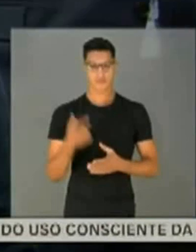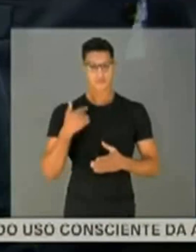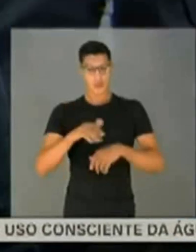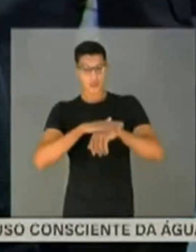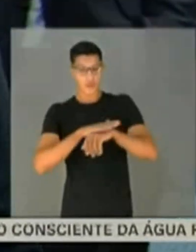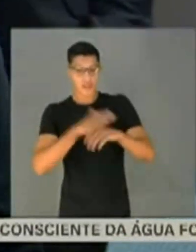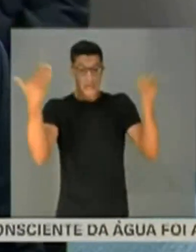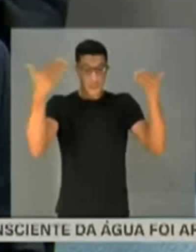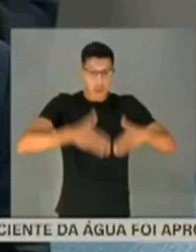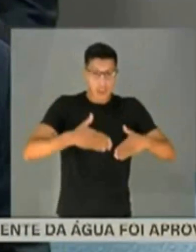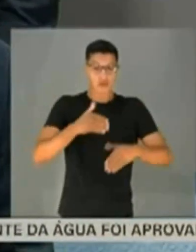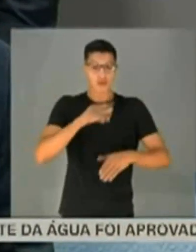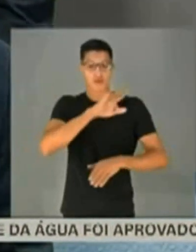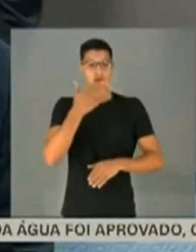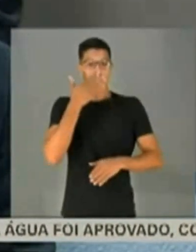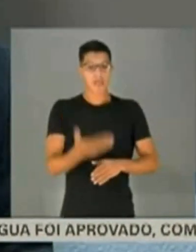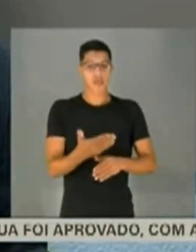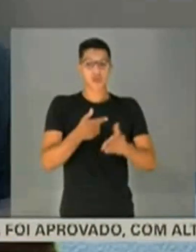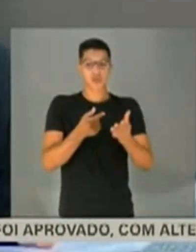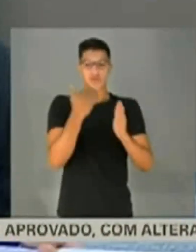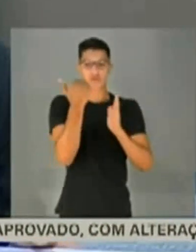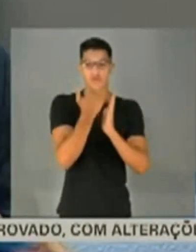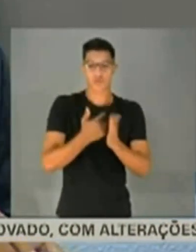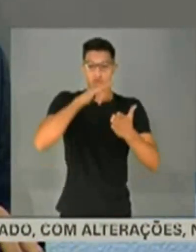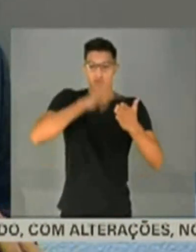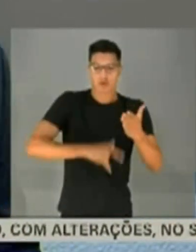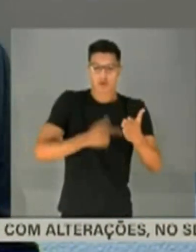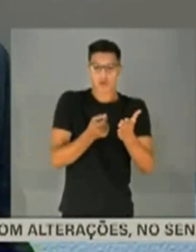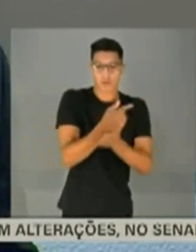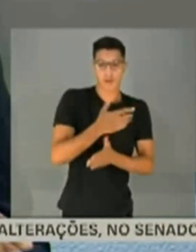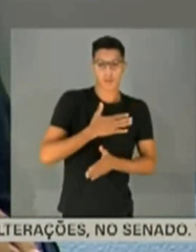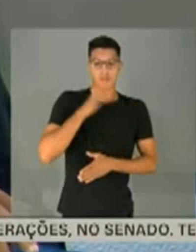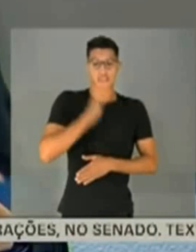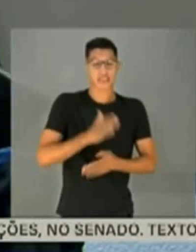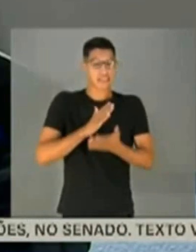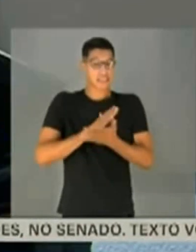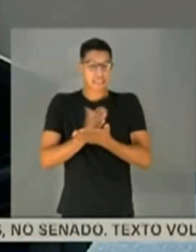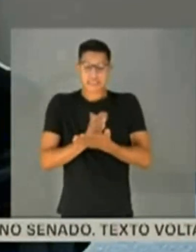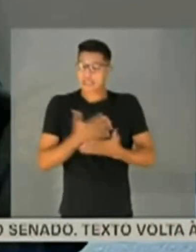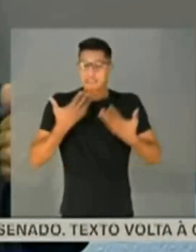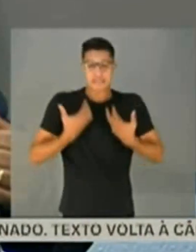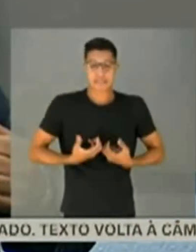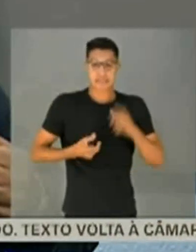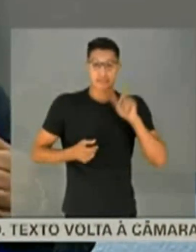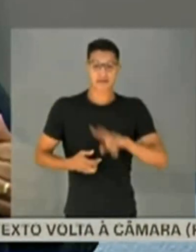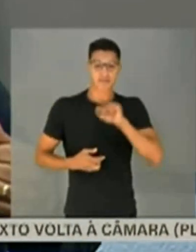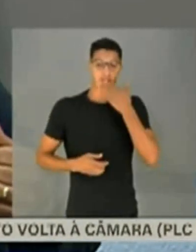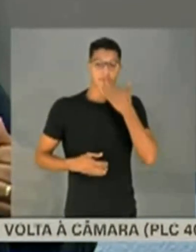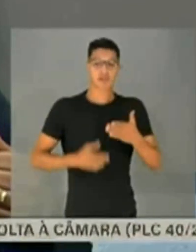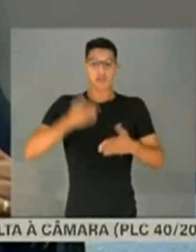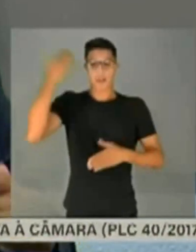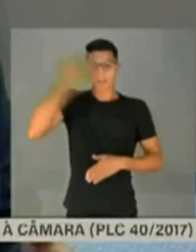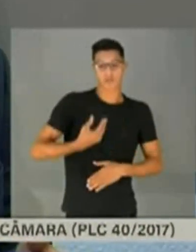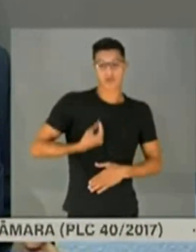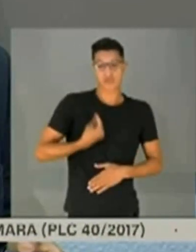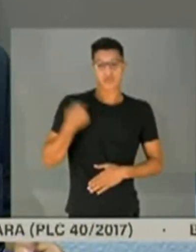roladas, como por exemplo o áudio, um suposto áudio em que o Miranda, o Luiz Miranda, esse áudio estaria negociando